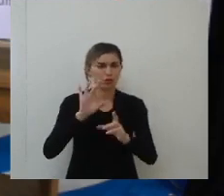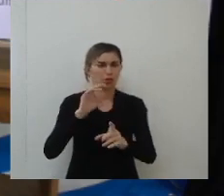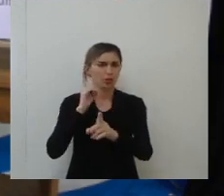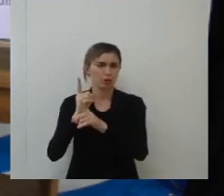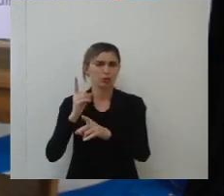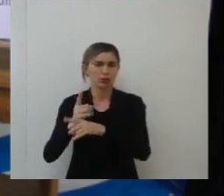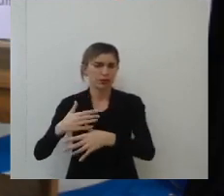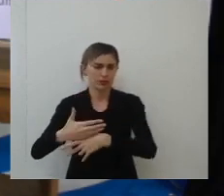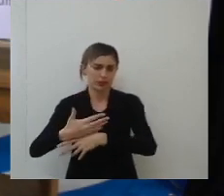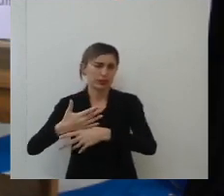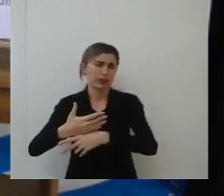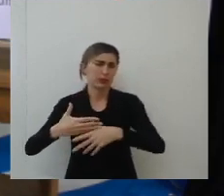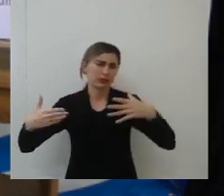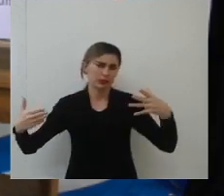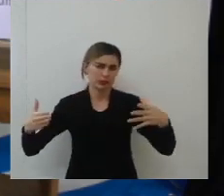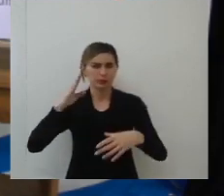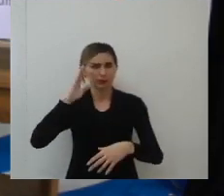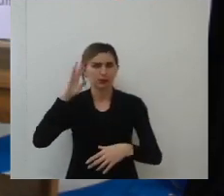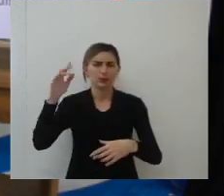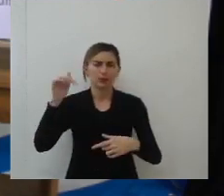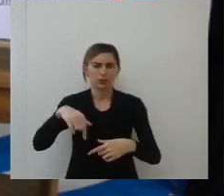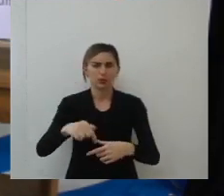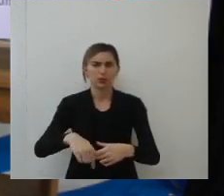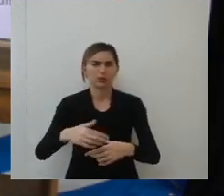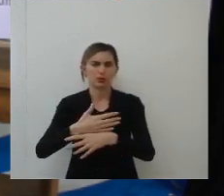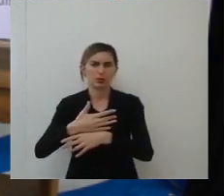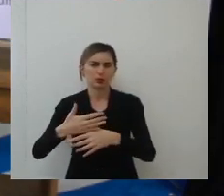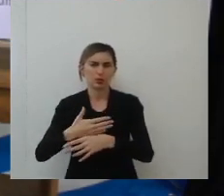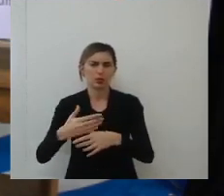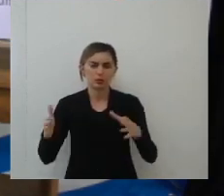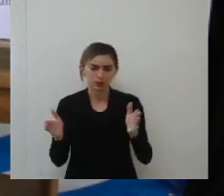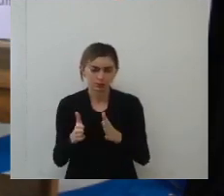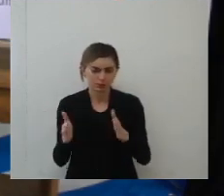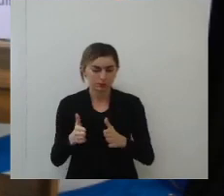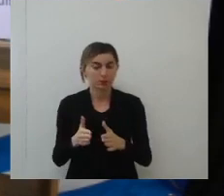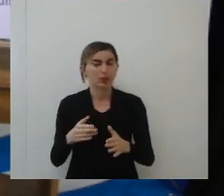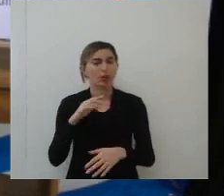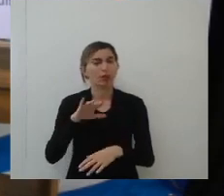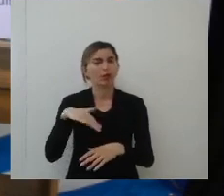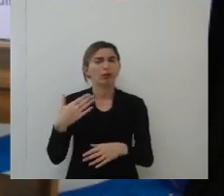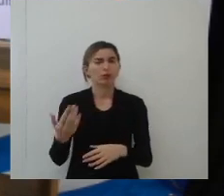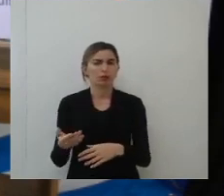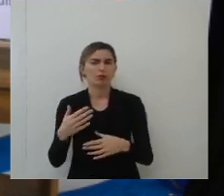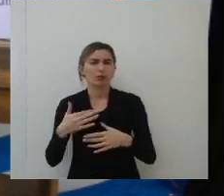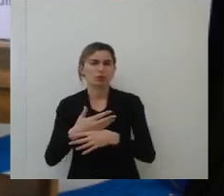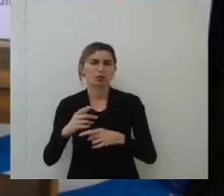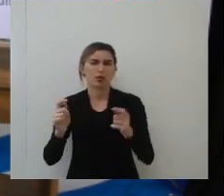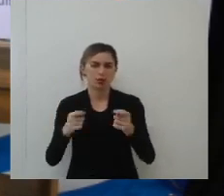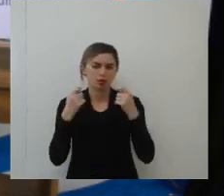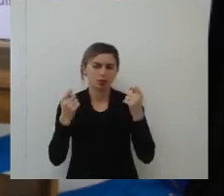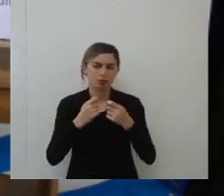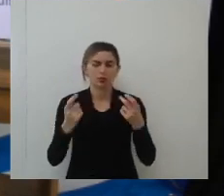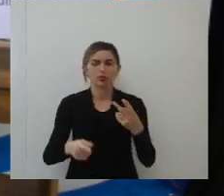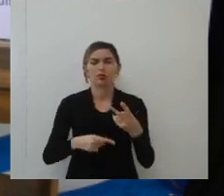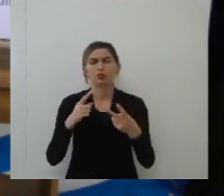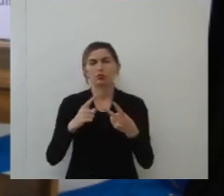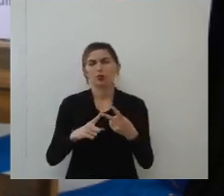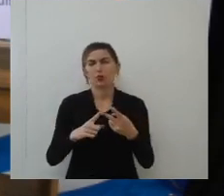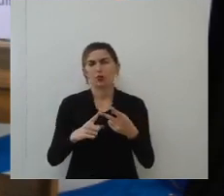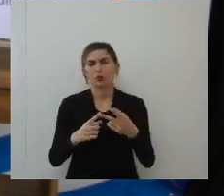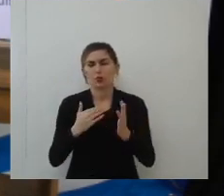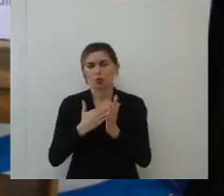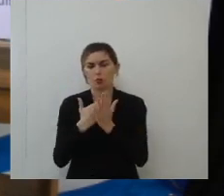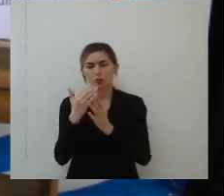grandes cidades, principalmente agora nas cidades de porte médio. Então, cidades como Caruaru começam